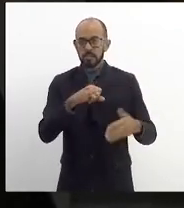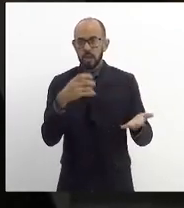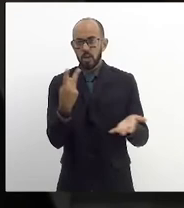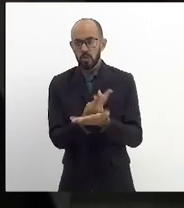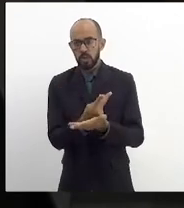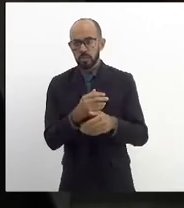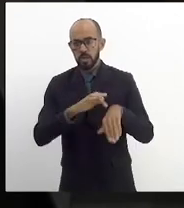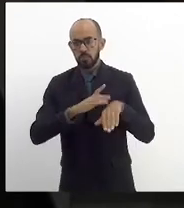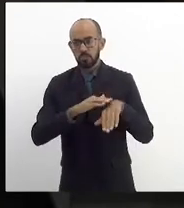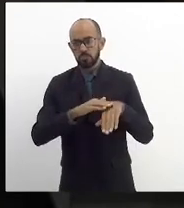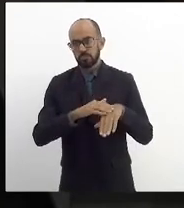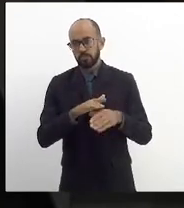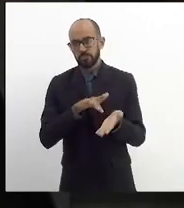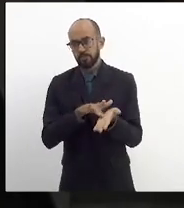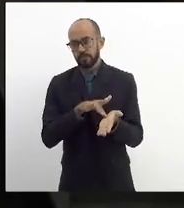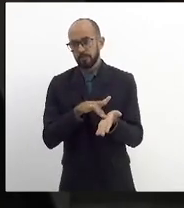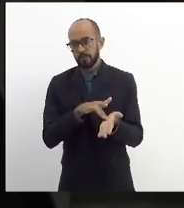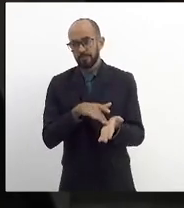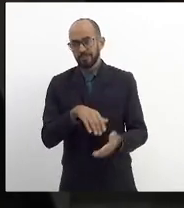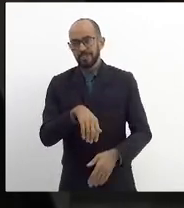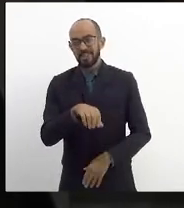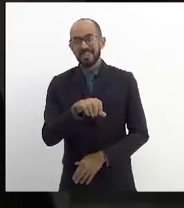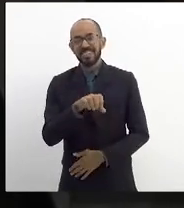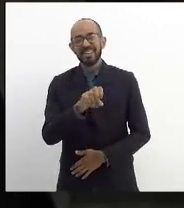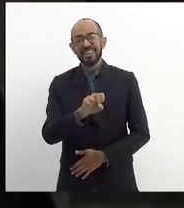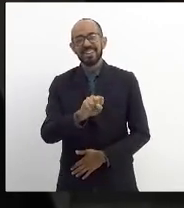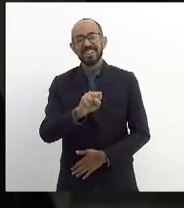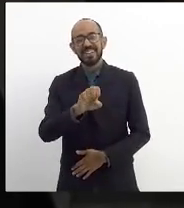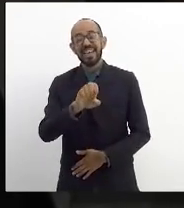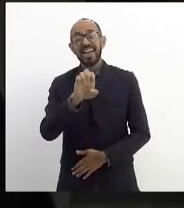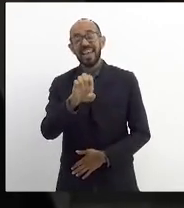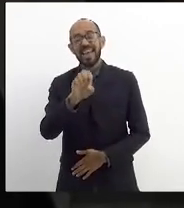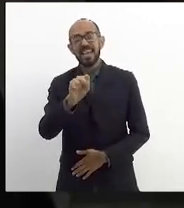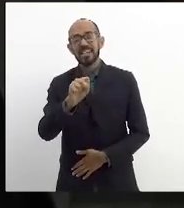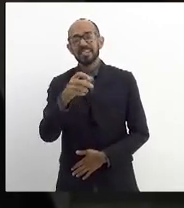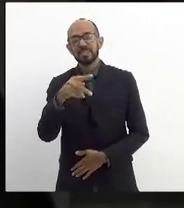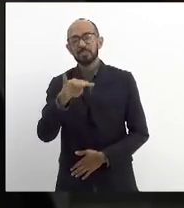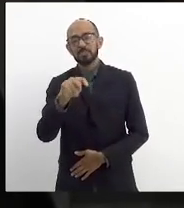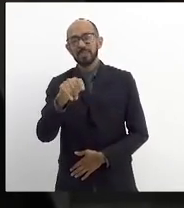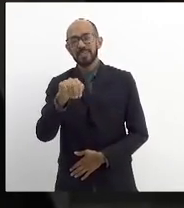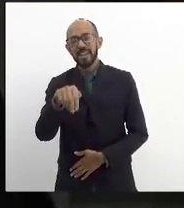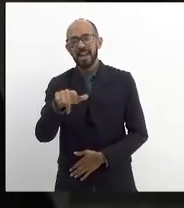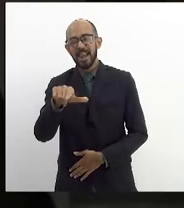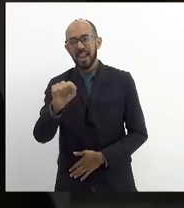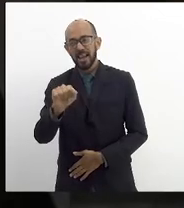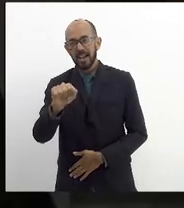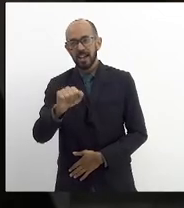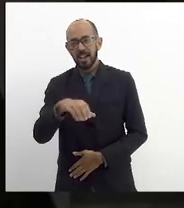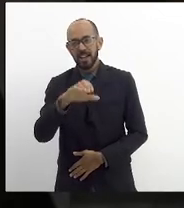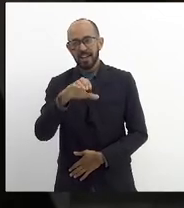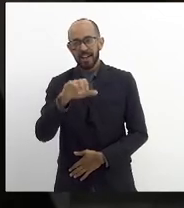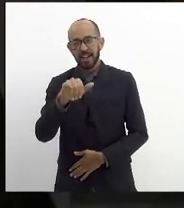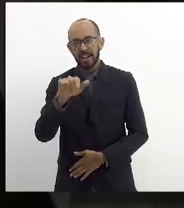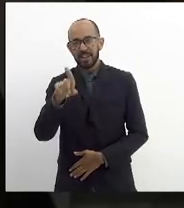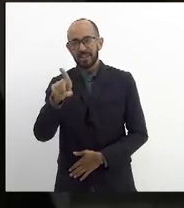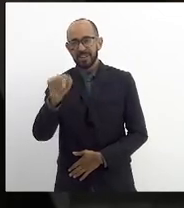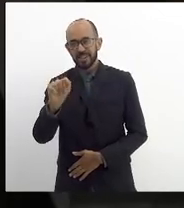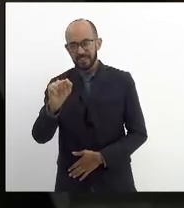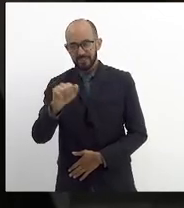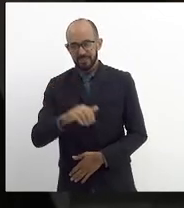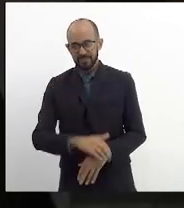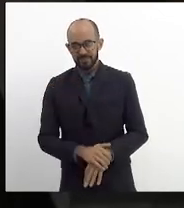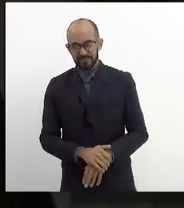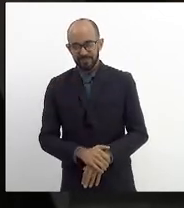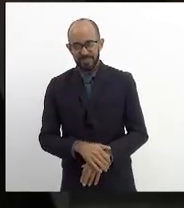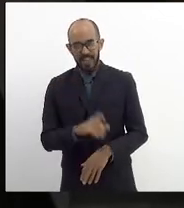fictícia chamada espinhela caída nesses exemplo dos